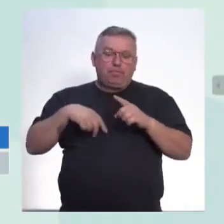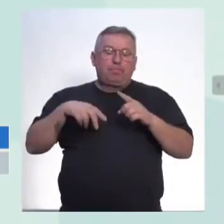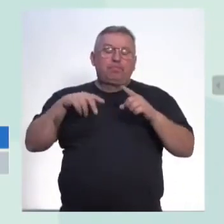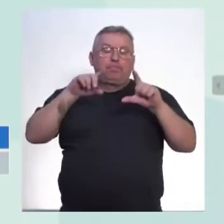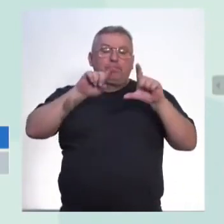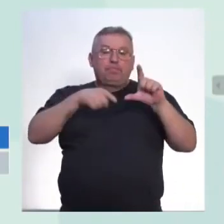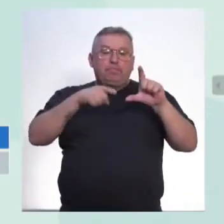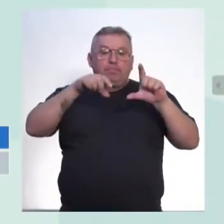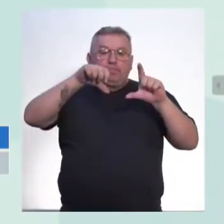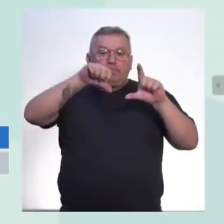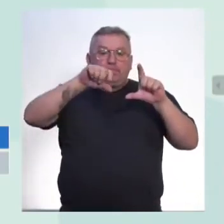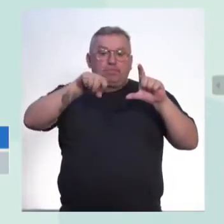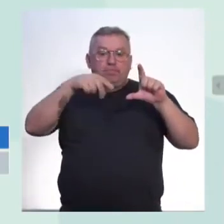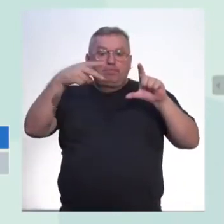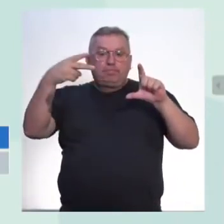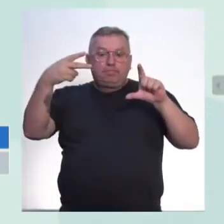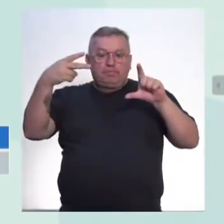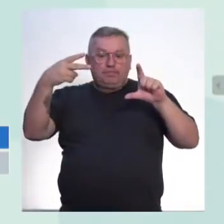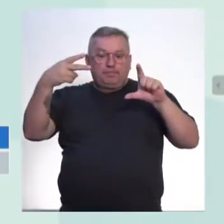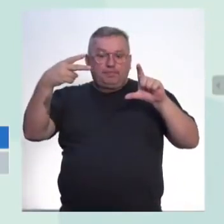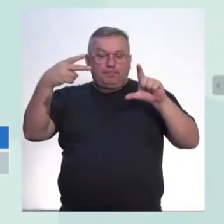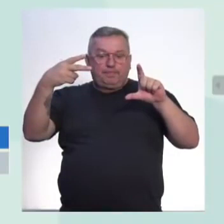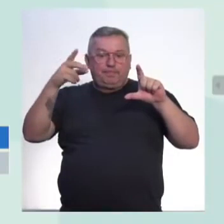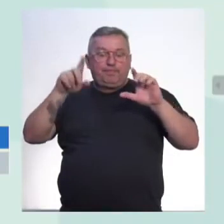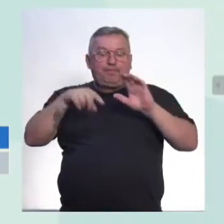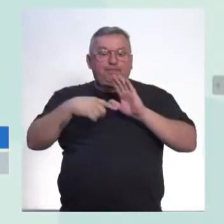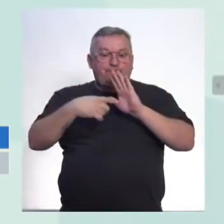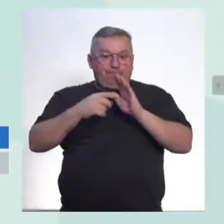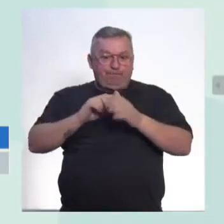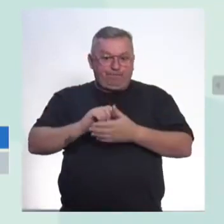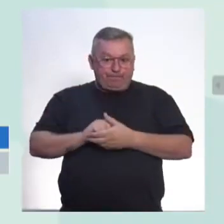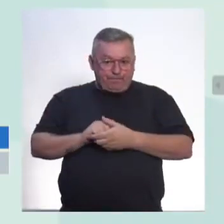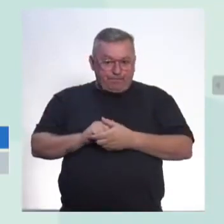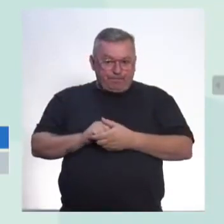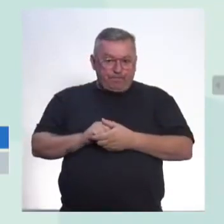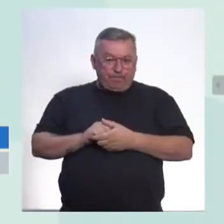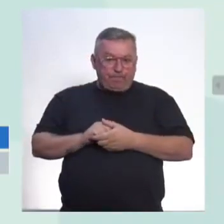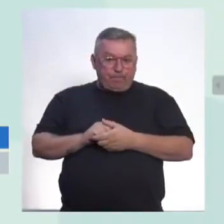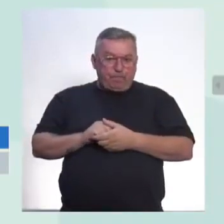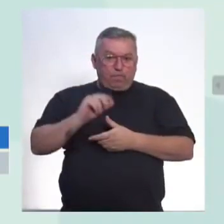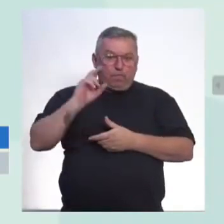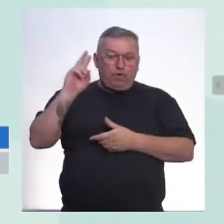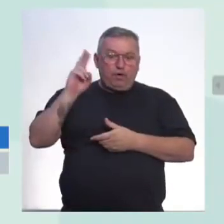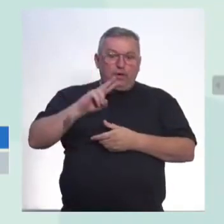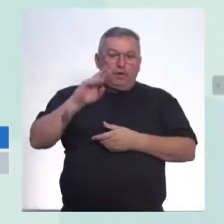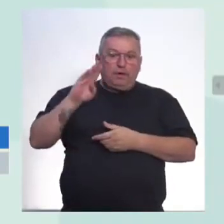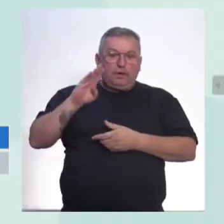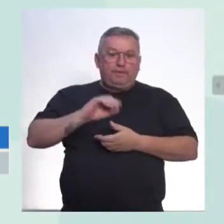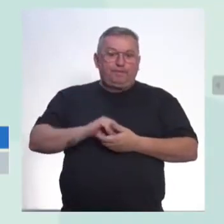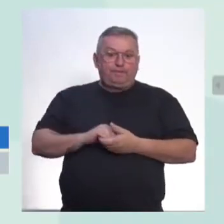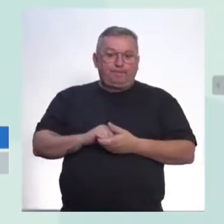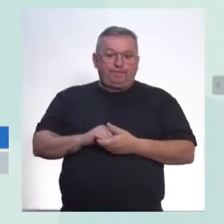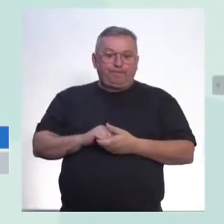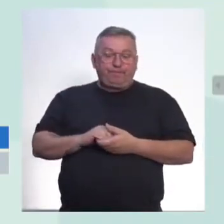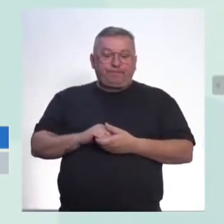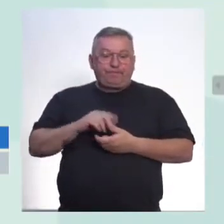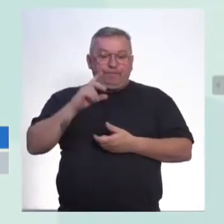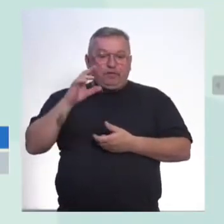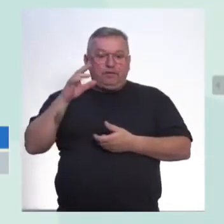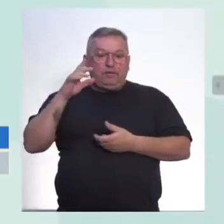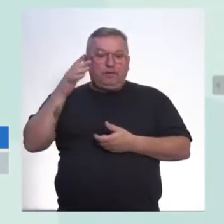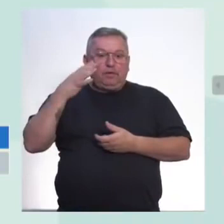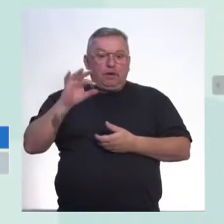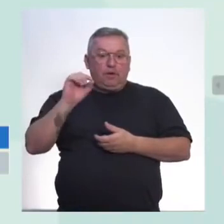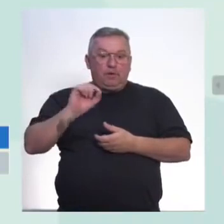coordenadas 9 e 2, conforme aparece aqui. Beleza? Tá, vamos lá para o ponto B. Aí você já tem que ficar ligeiro, por